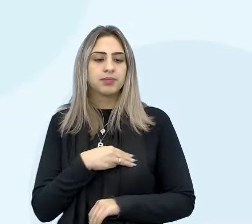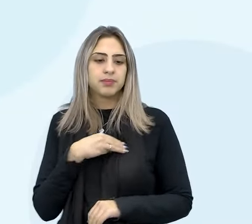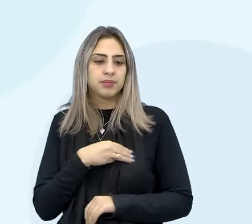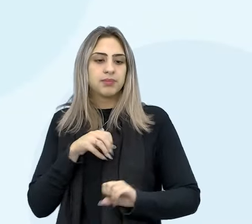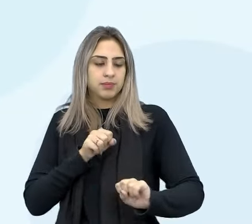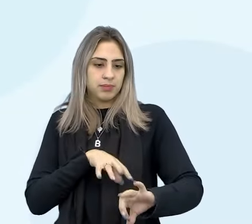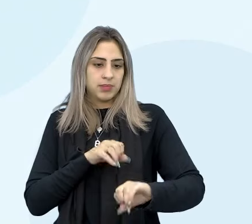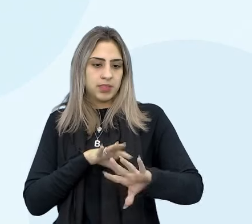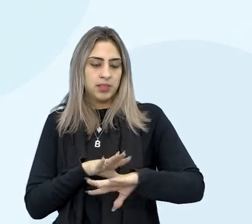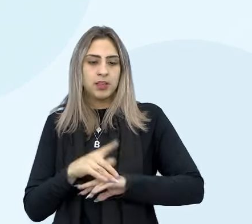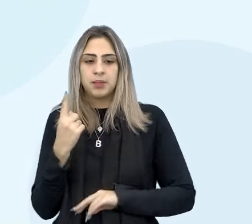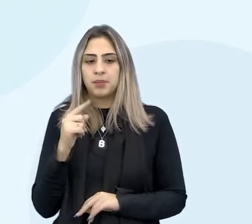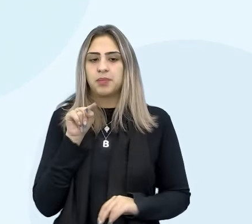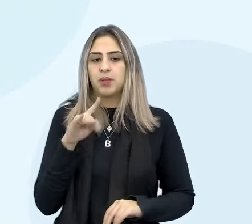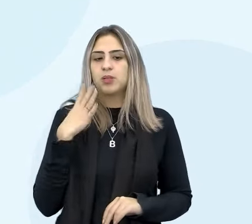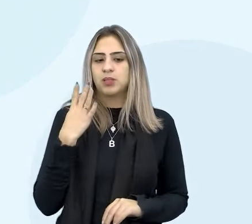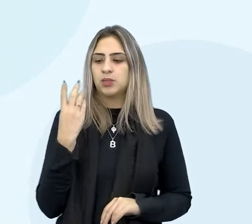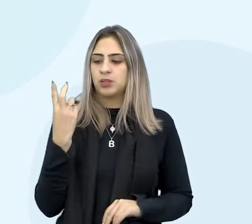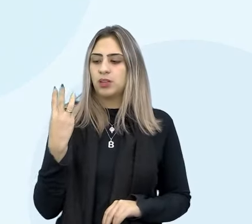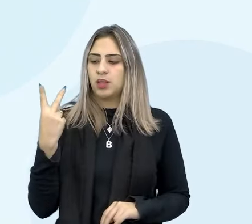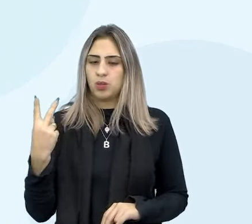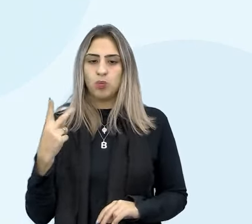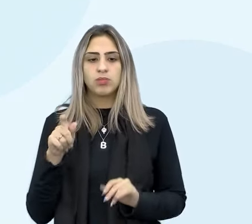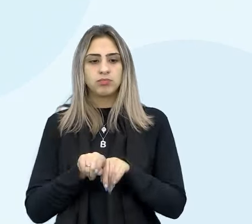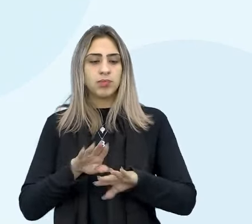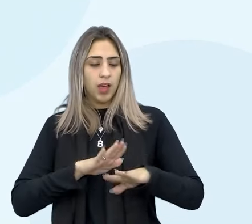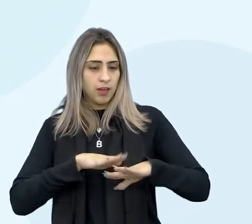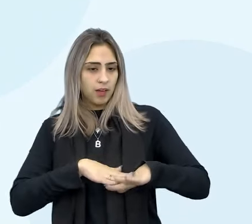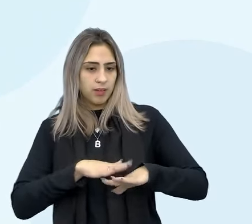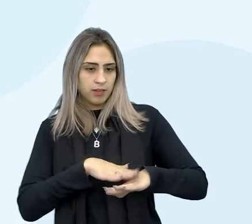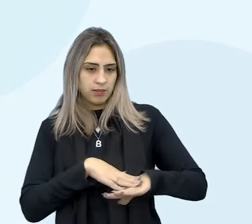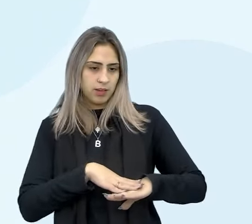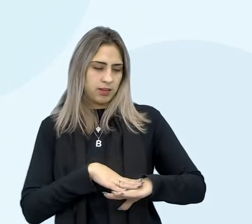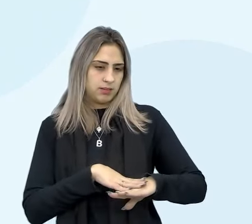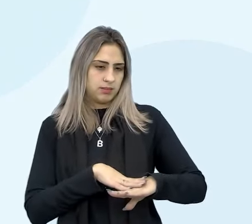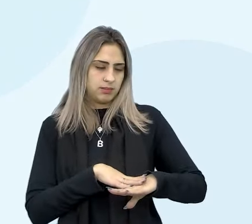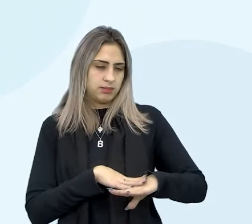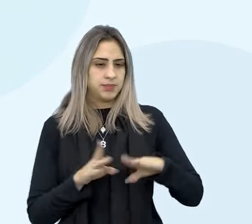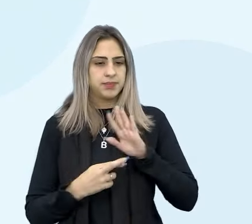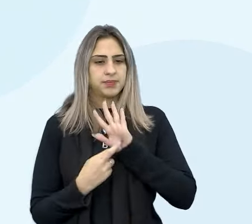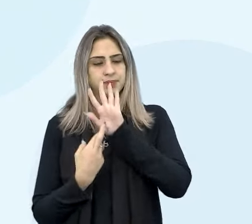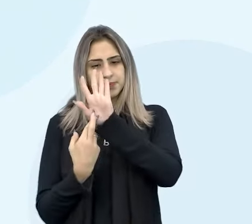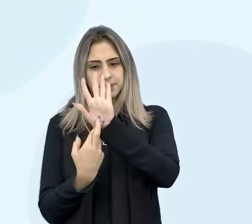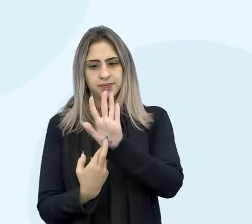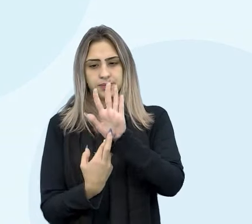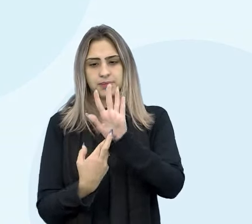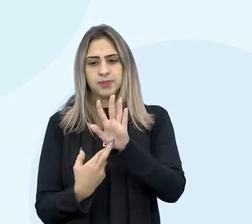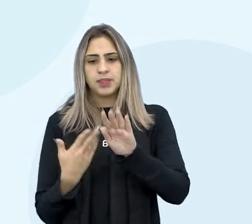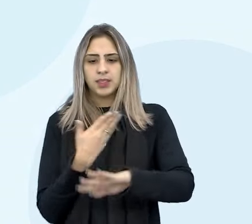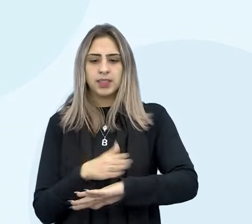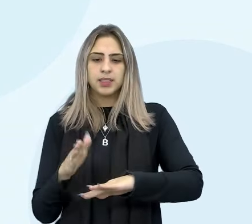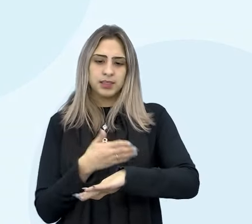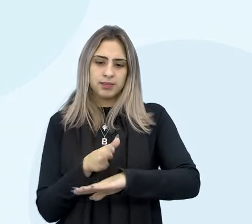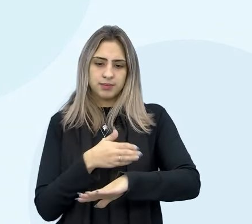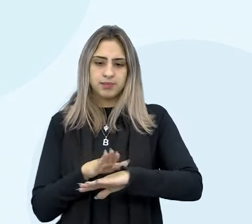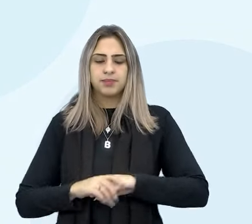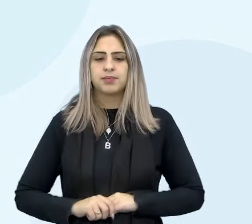portaria 1432, né, que estabelece os referenciais para a elaboração